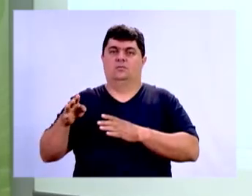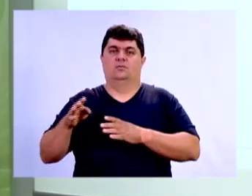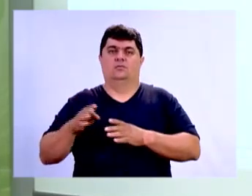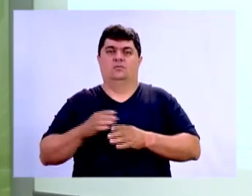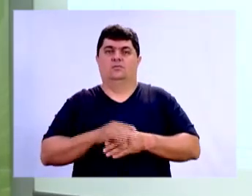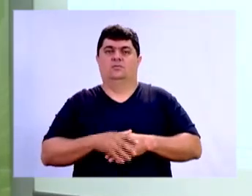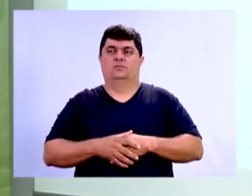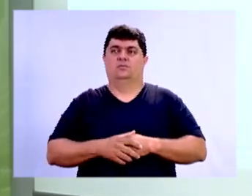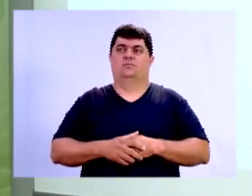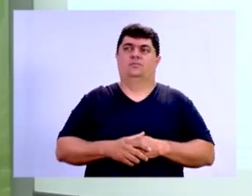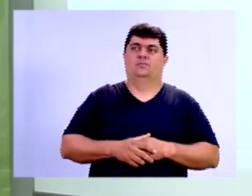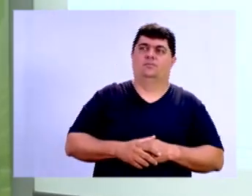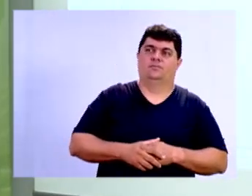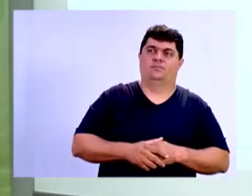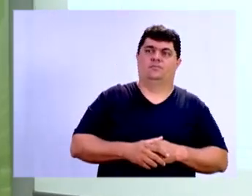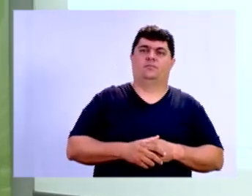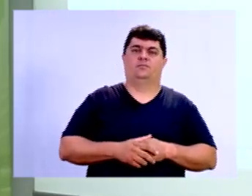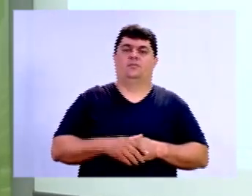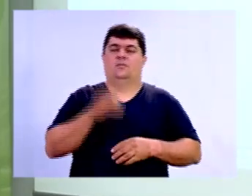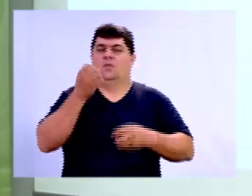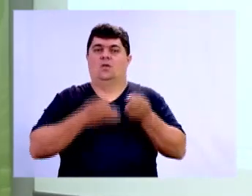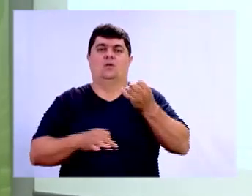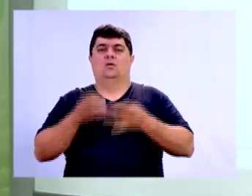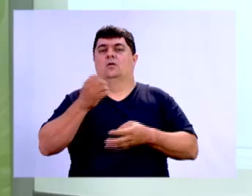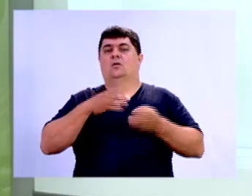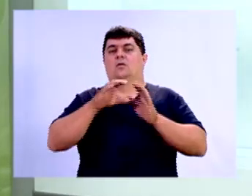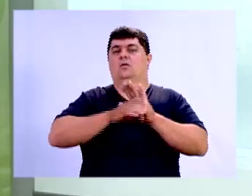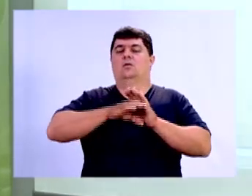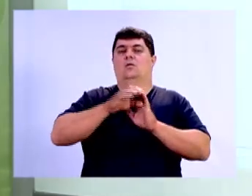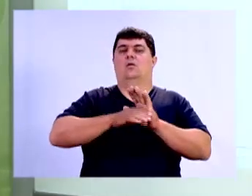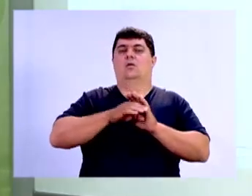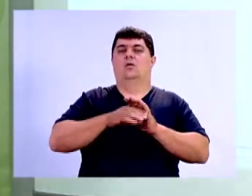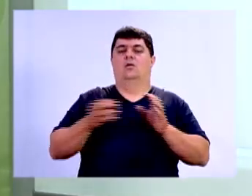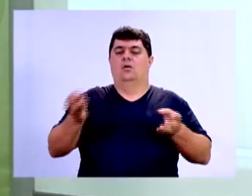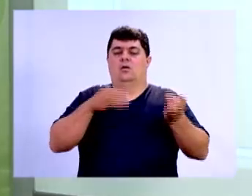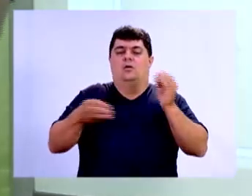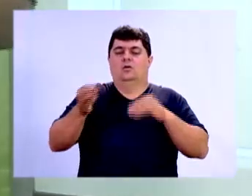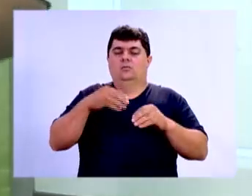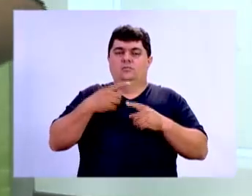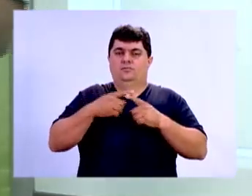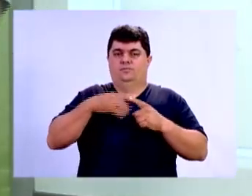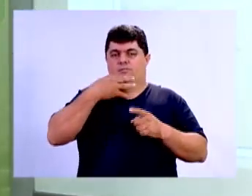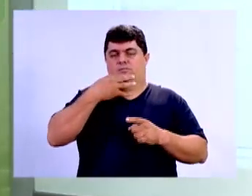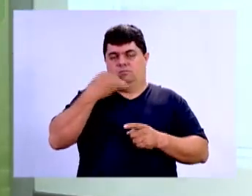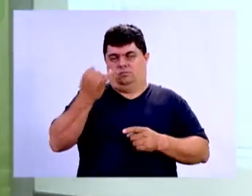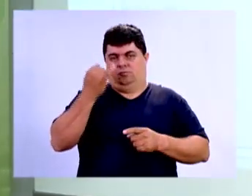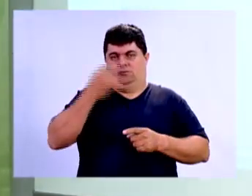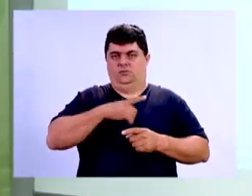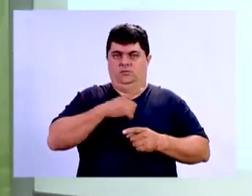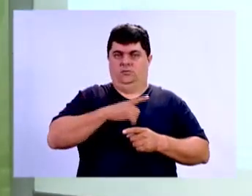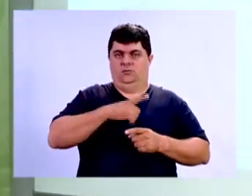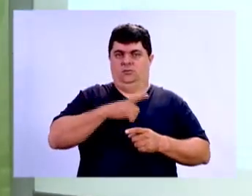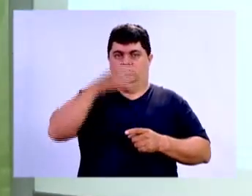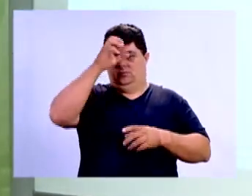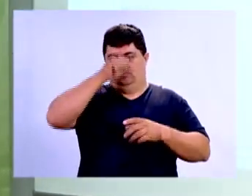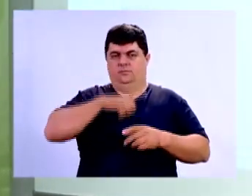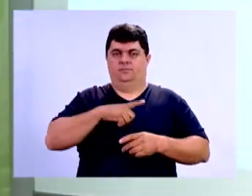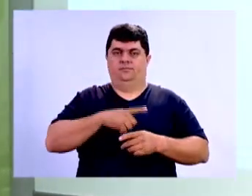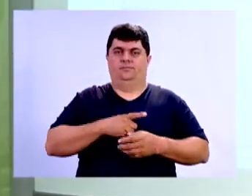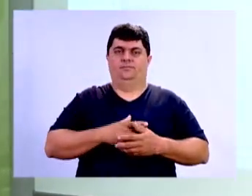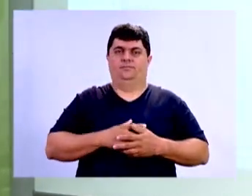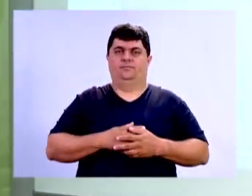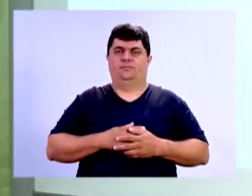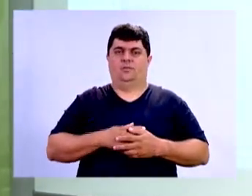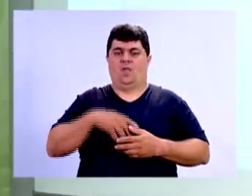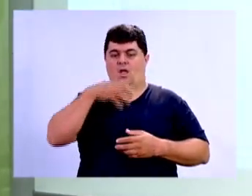plus a mais, né? Falando como que esses conceitos, inclusive para a questão de conhecimento, para você aprender. Vai ser uma